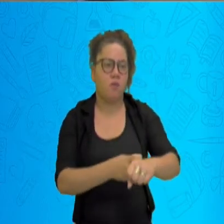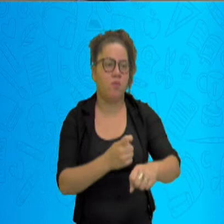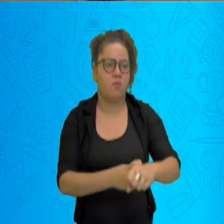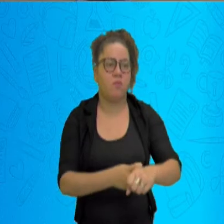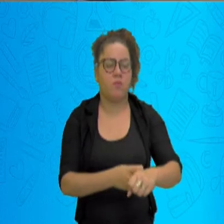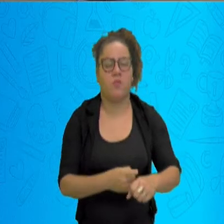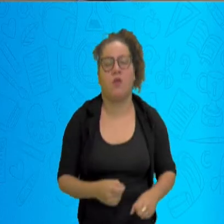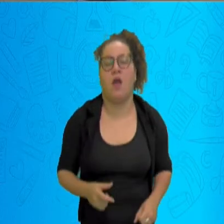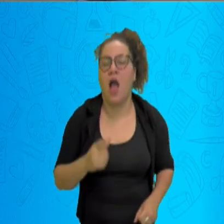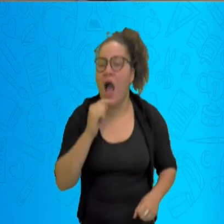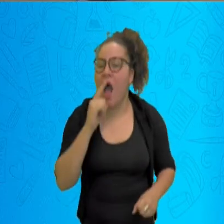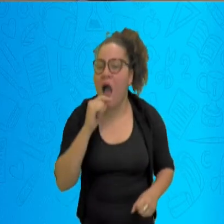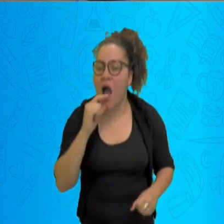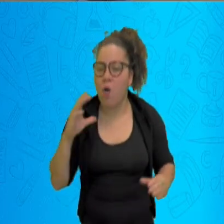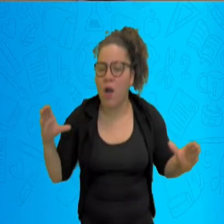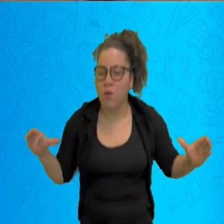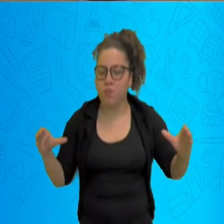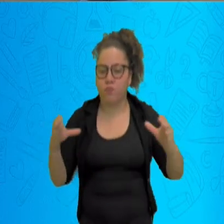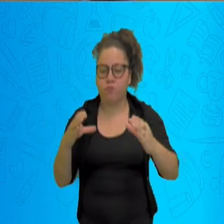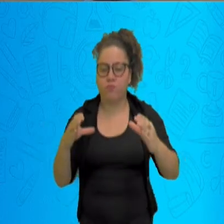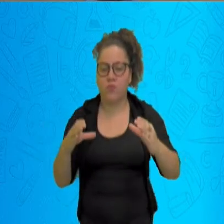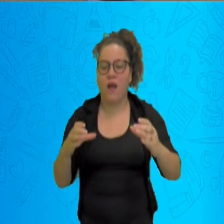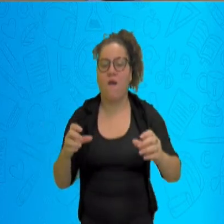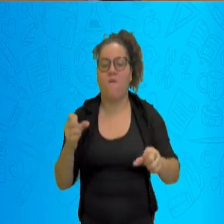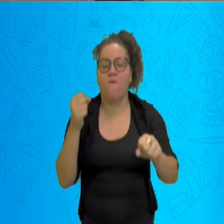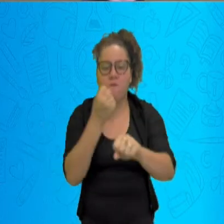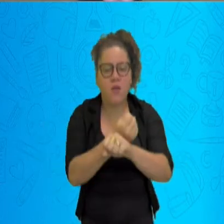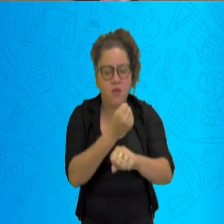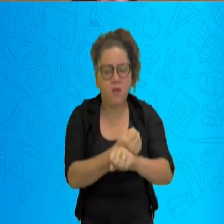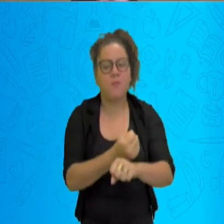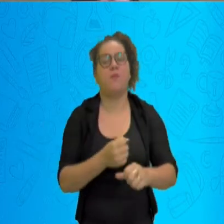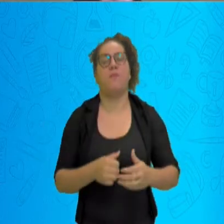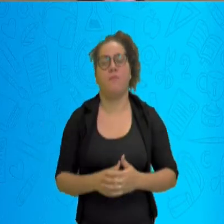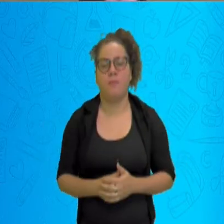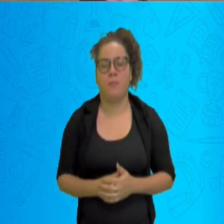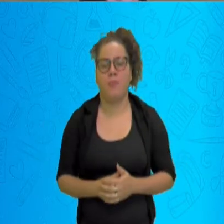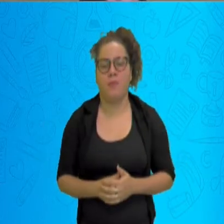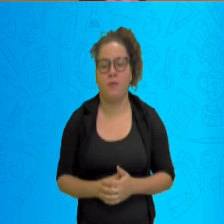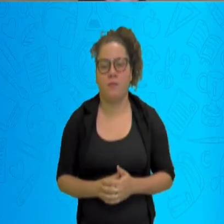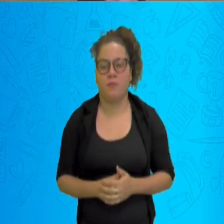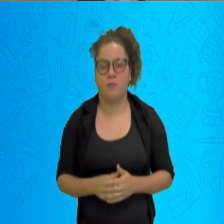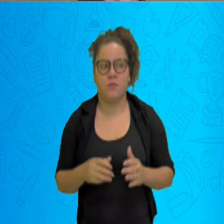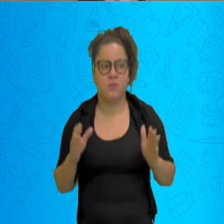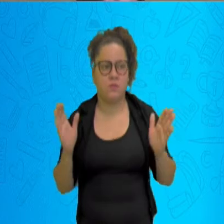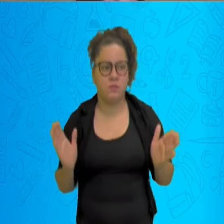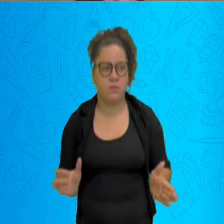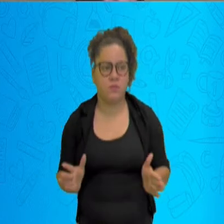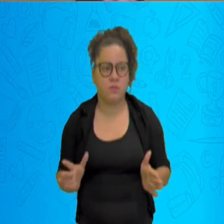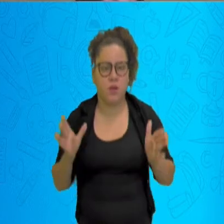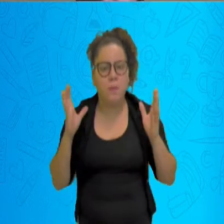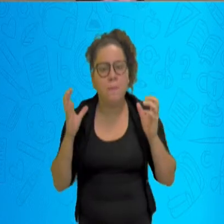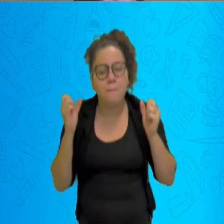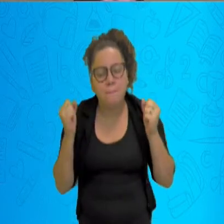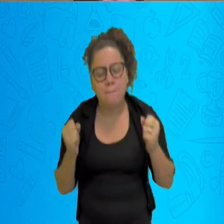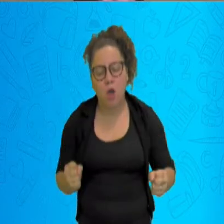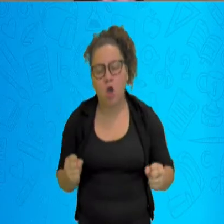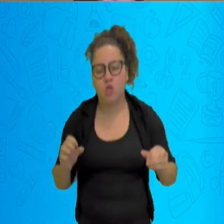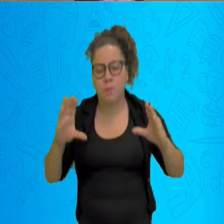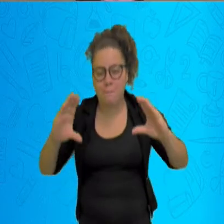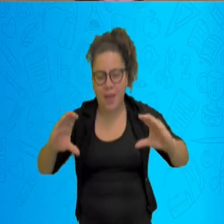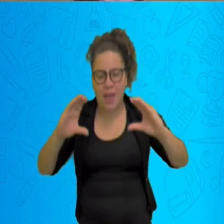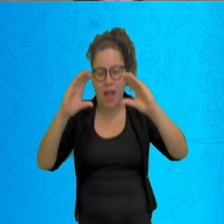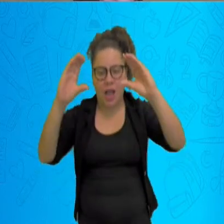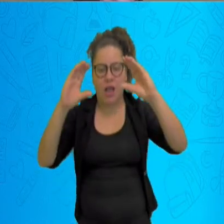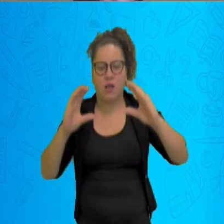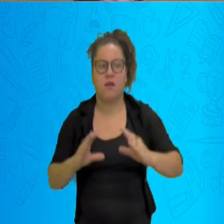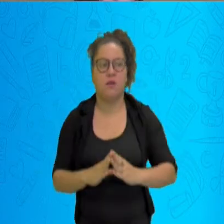água ficasse sólida, firme. Aí, nós temos condição de pegar essa água,